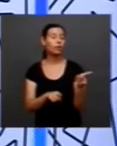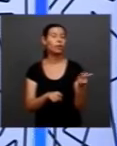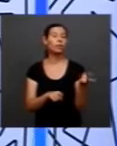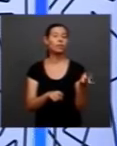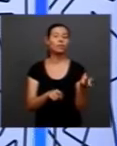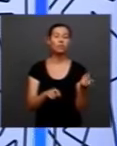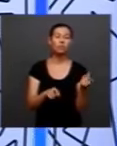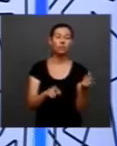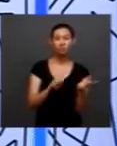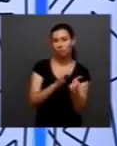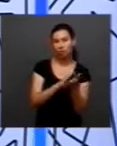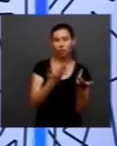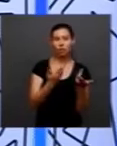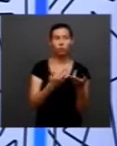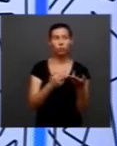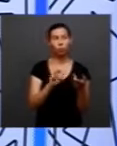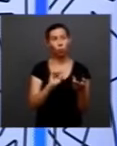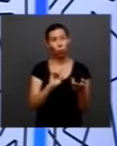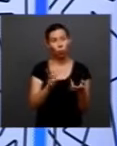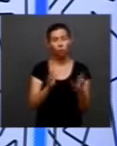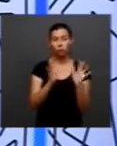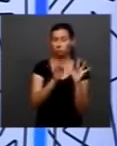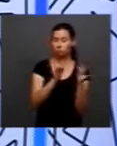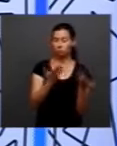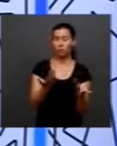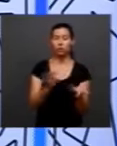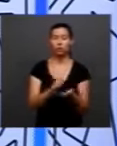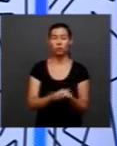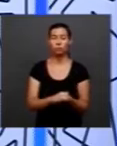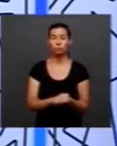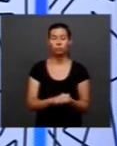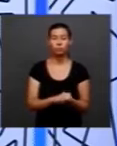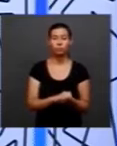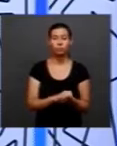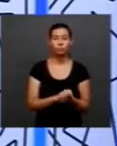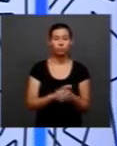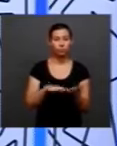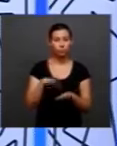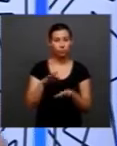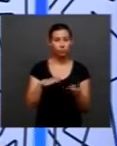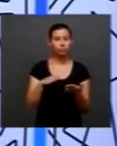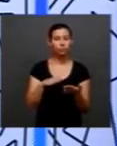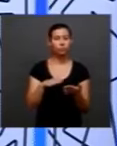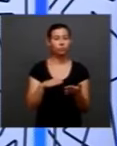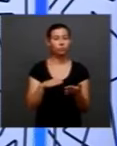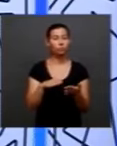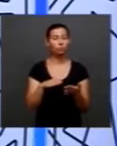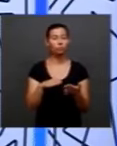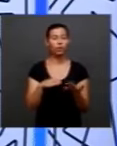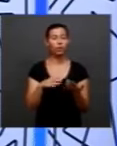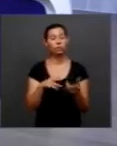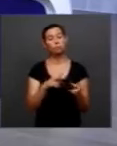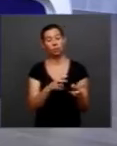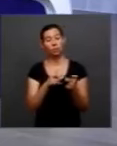orientações que muitas vezes acabam estando mais evidentes em vários cenários.